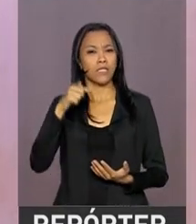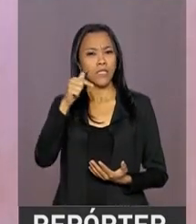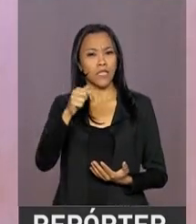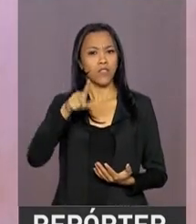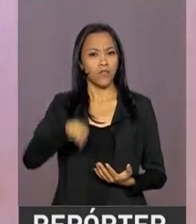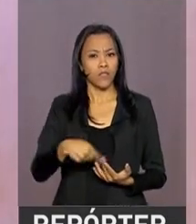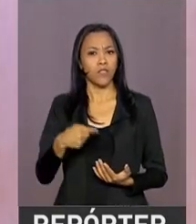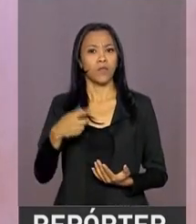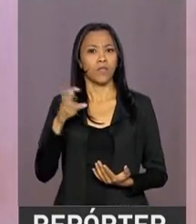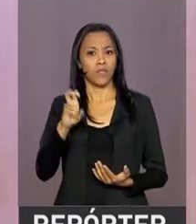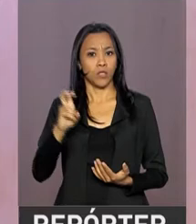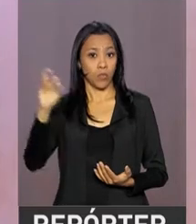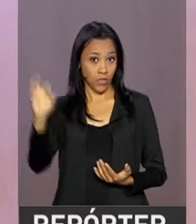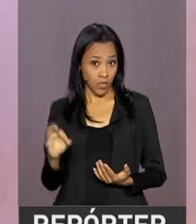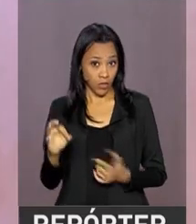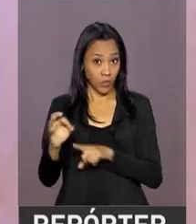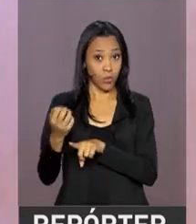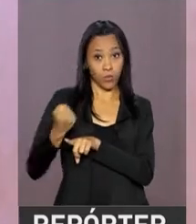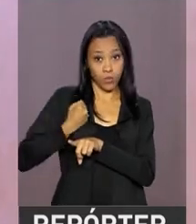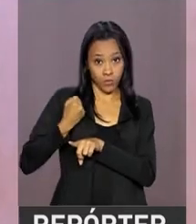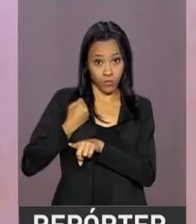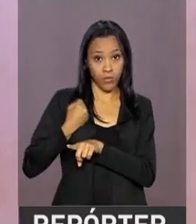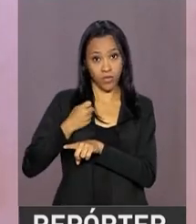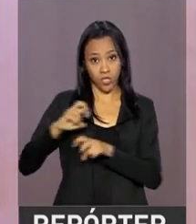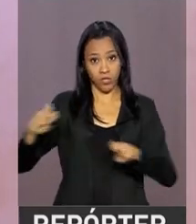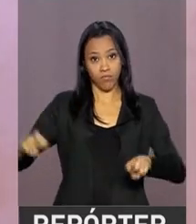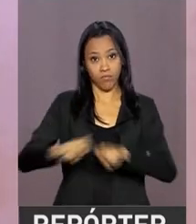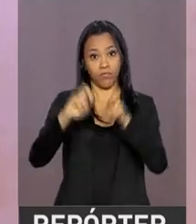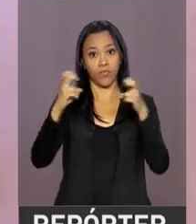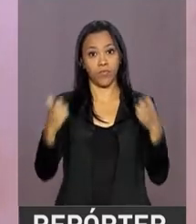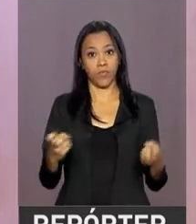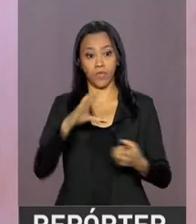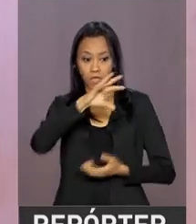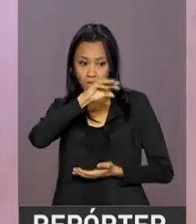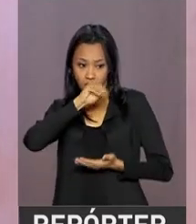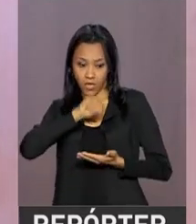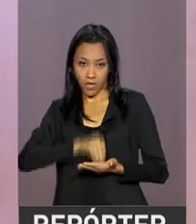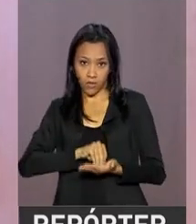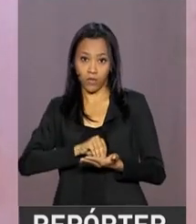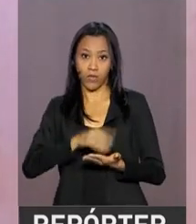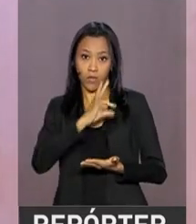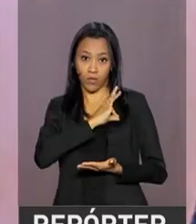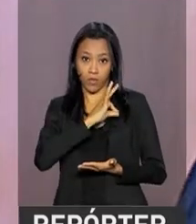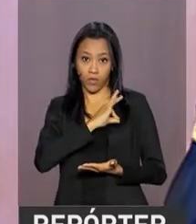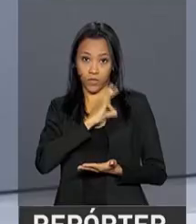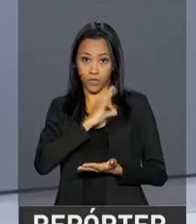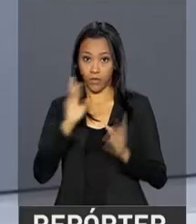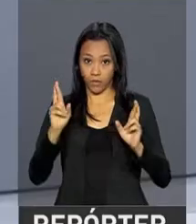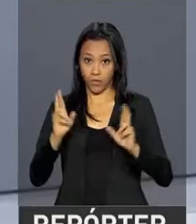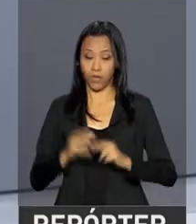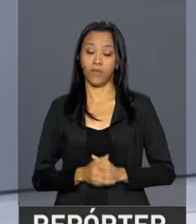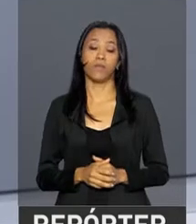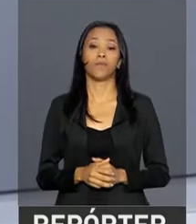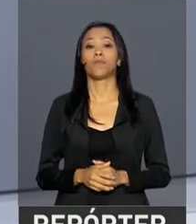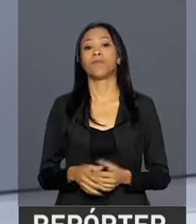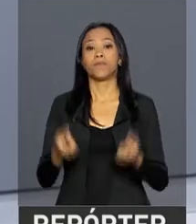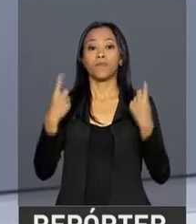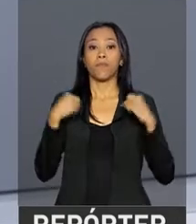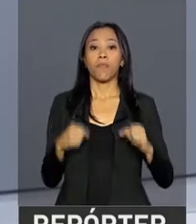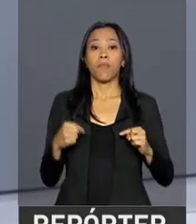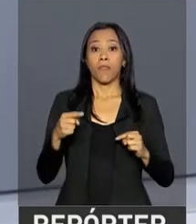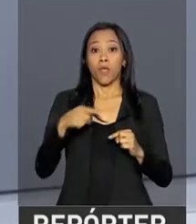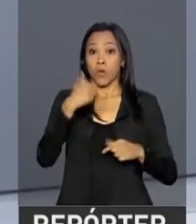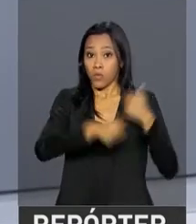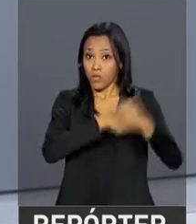é no número de acidentes registrados pela polícia rodoviária federal em rodovias federais em todo o brasil a atuação dos